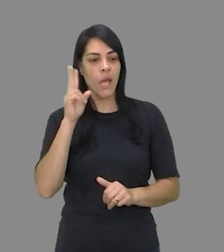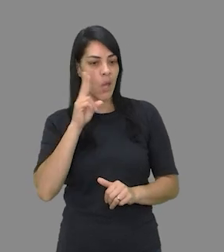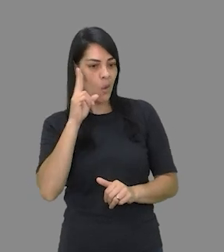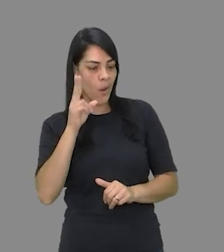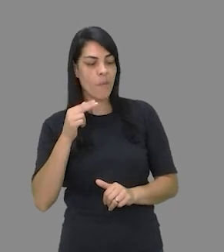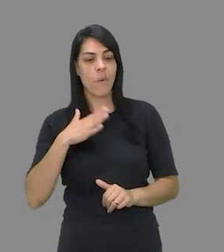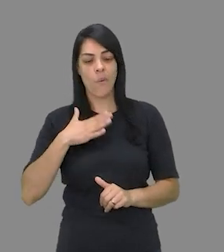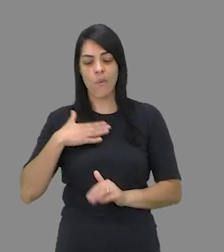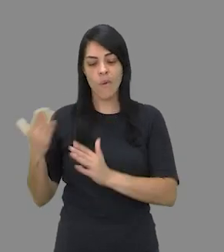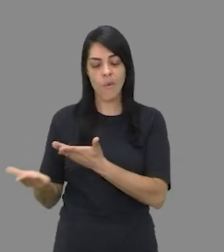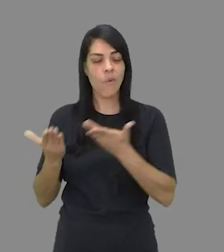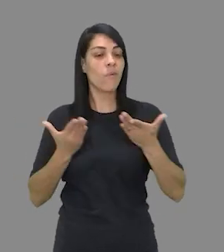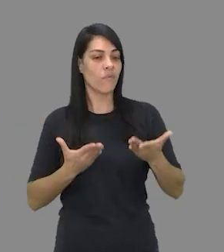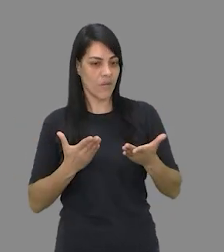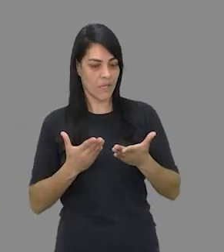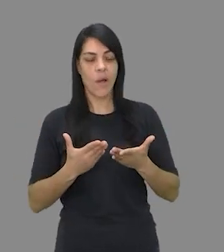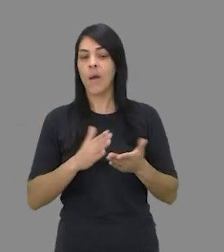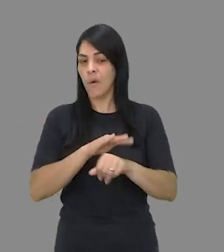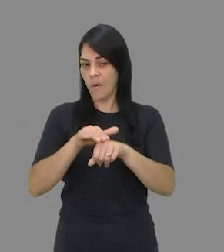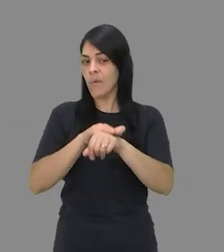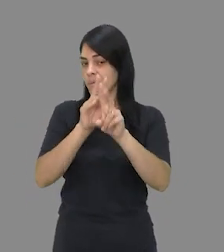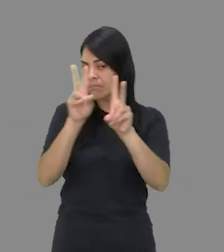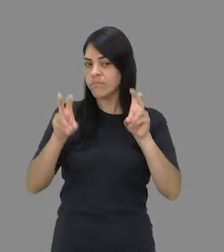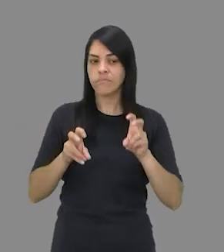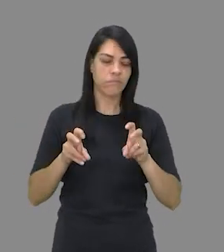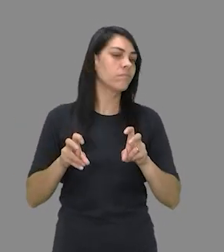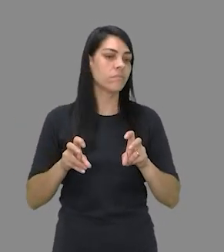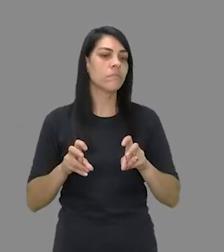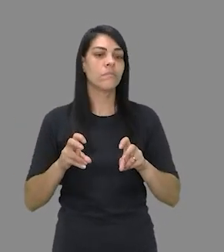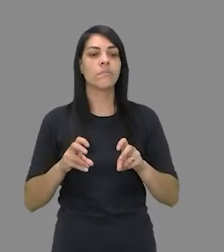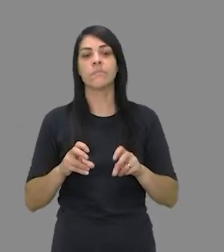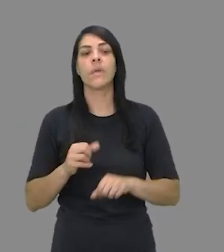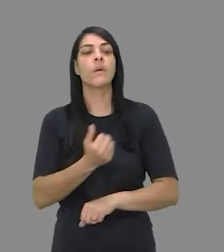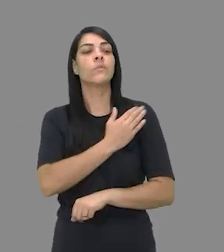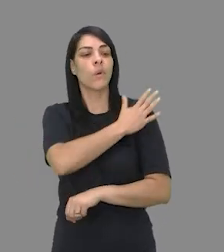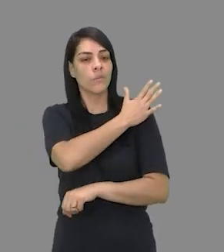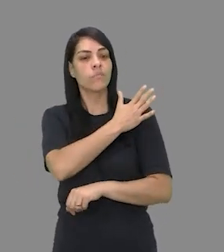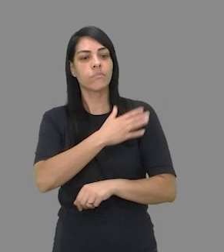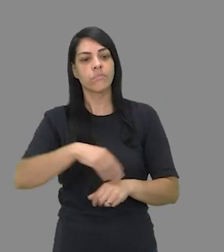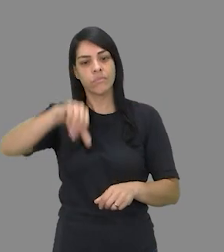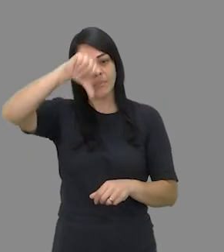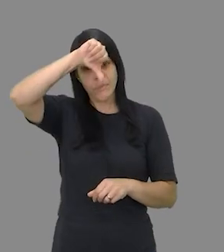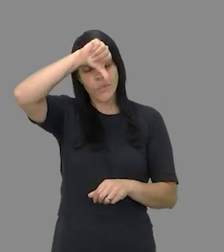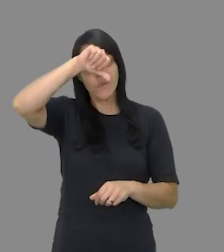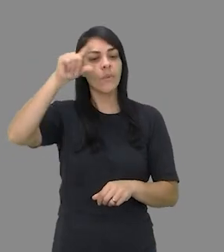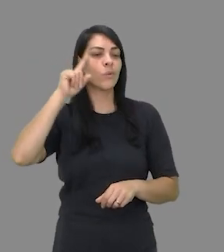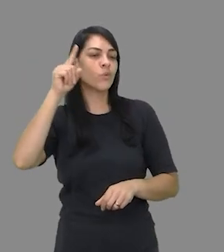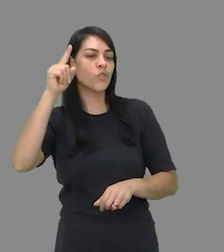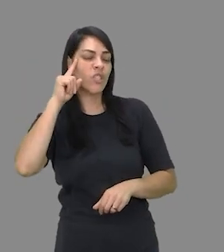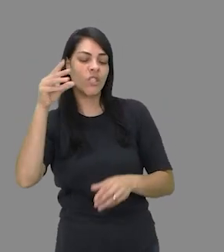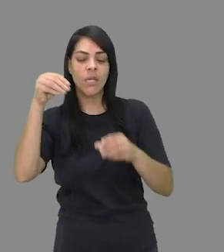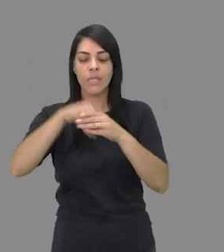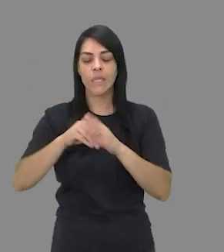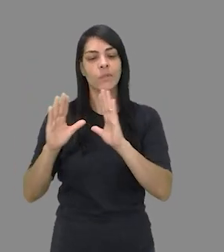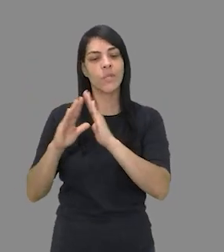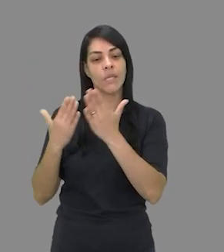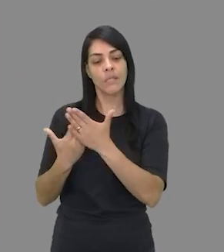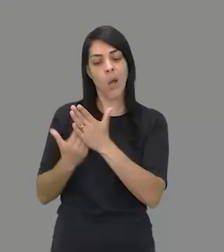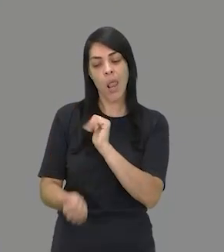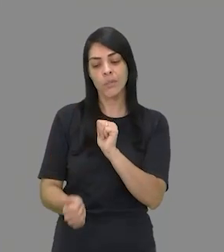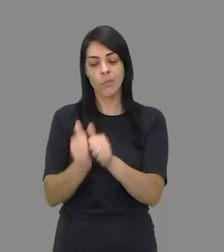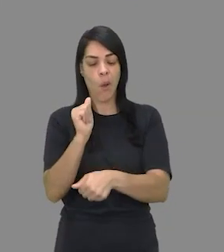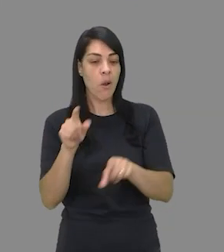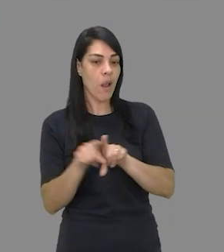meu convidado, nós falamos muito dessa questão de preconceito e estereótipo, né, no dia a dia, na escola, nos